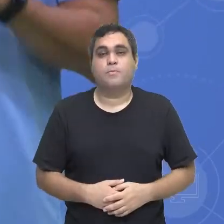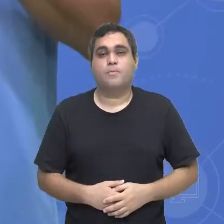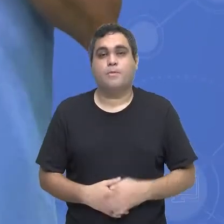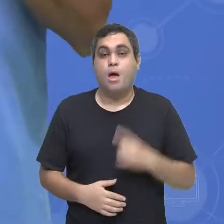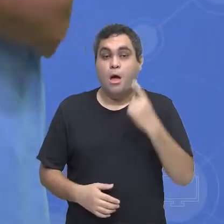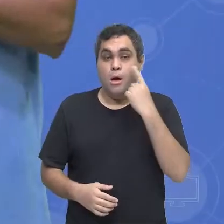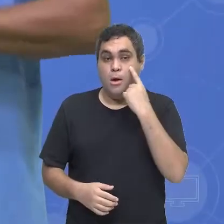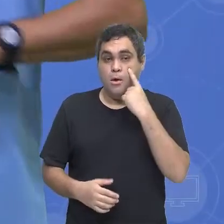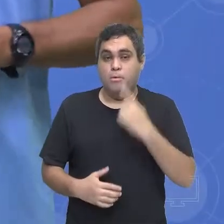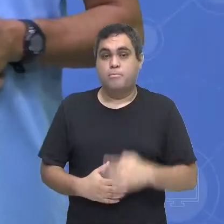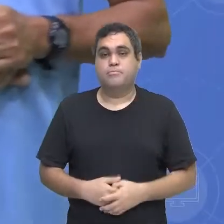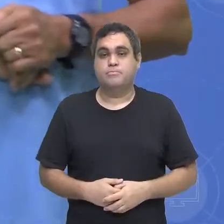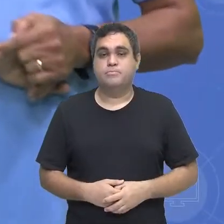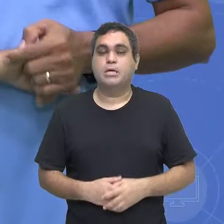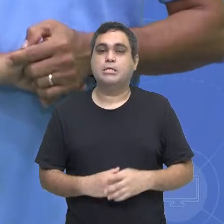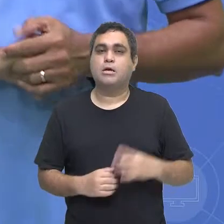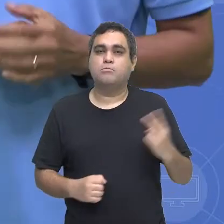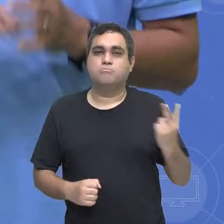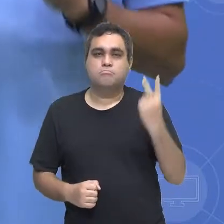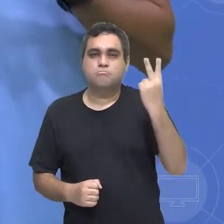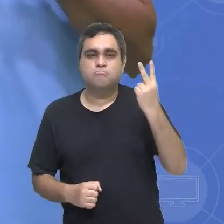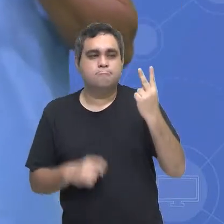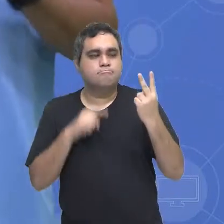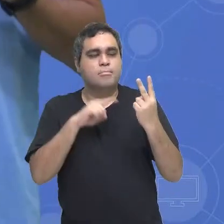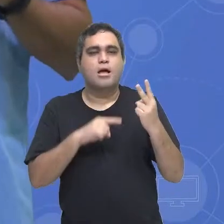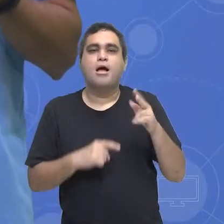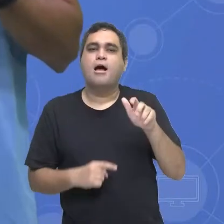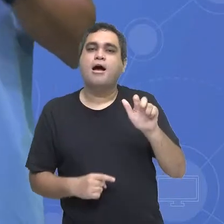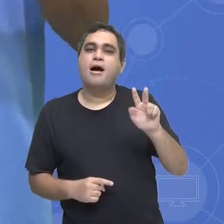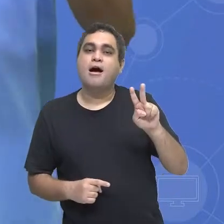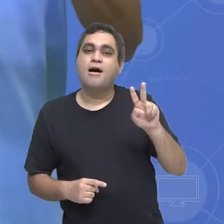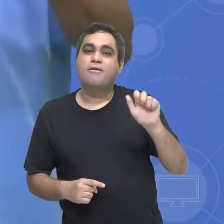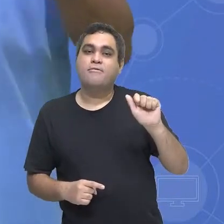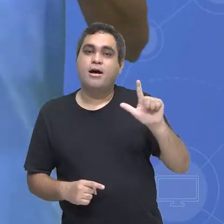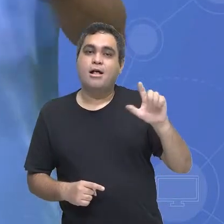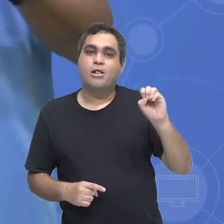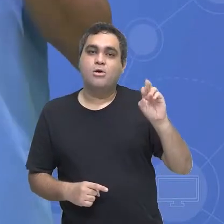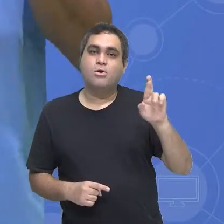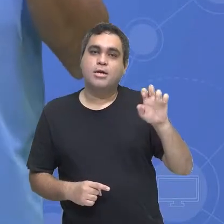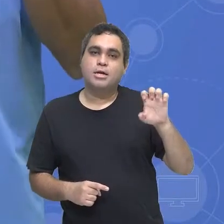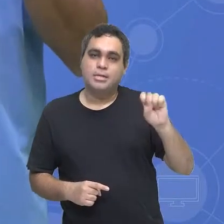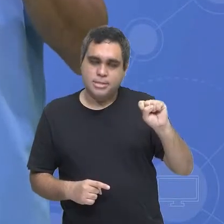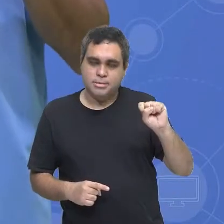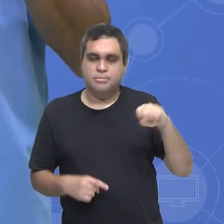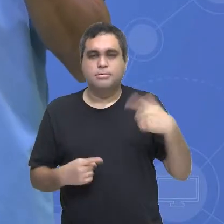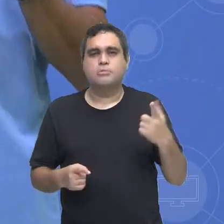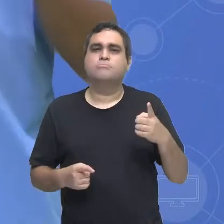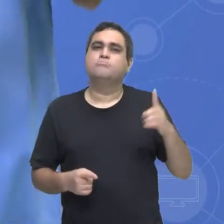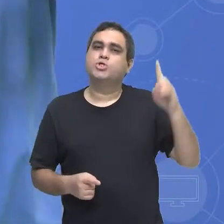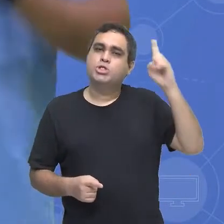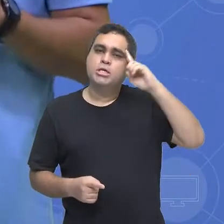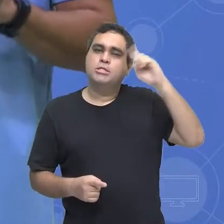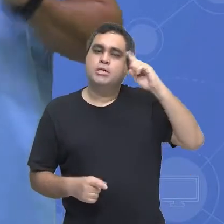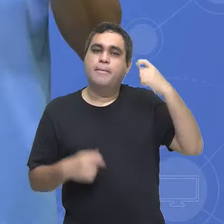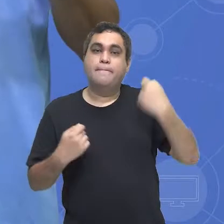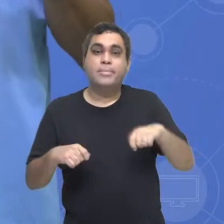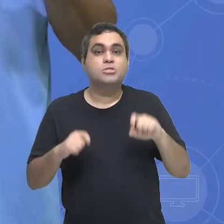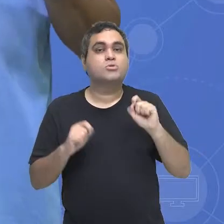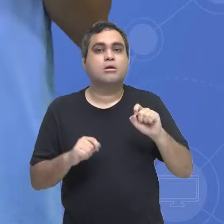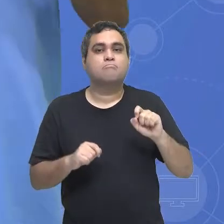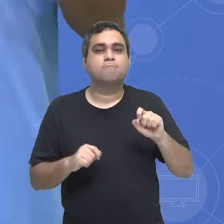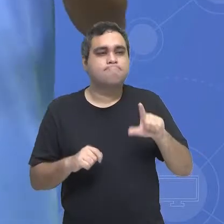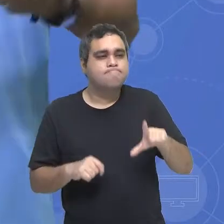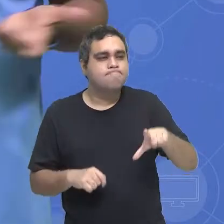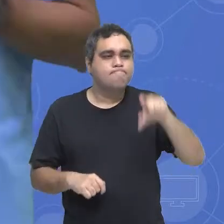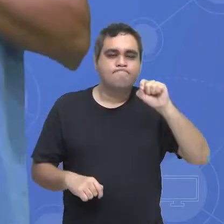Vejam só, quando nós falamos de valores, muitas vezes no nosso dia a dia, na nossa vida, o que é que a gente tem que fazer? A gente tem que decidir, é ou não